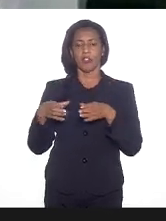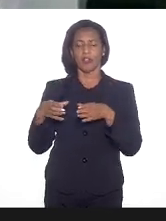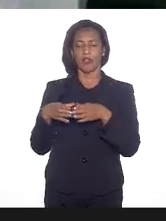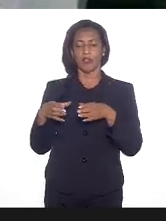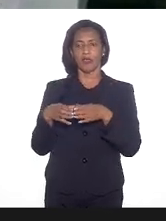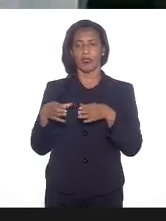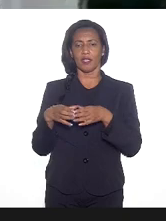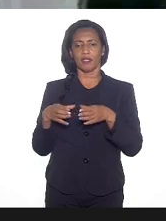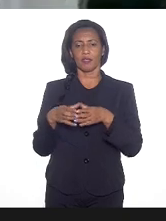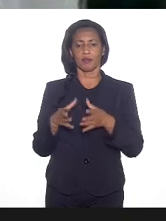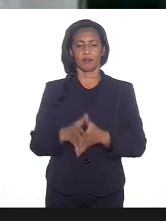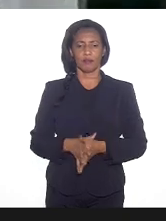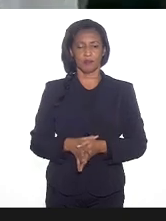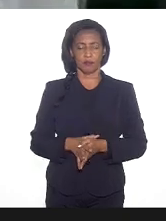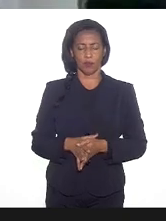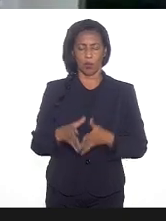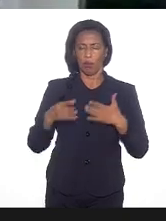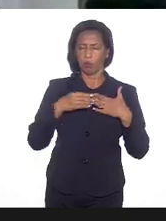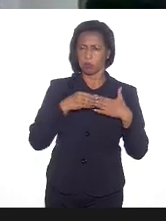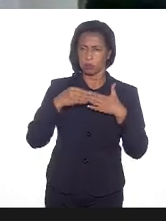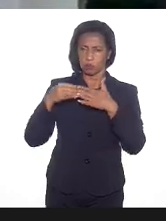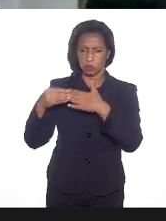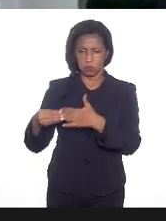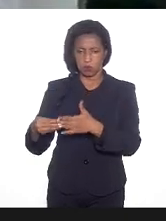inquérito. Conduziu